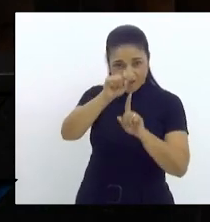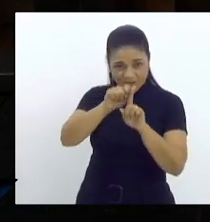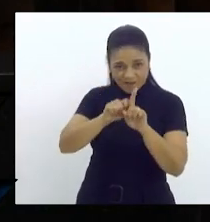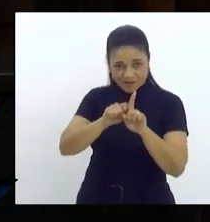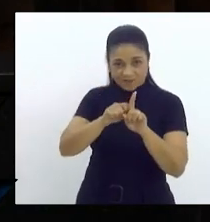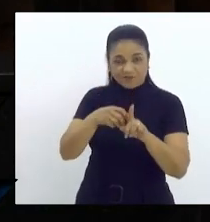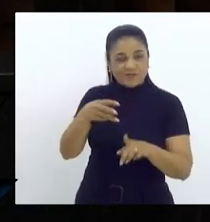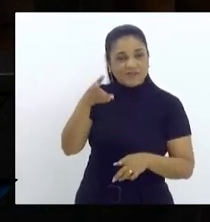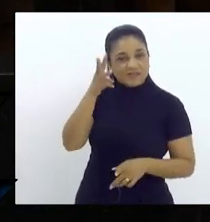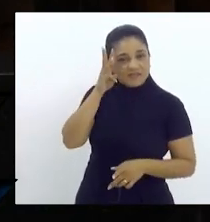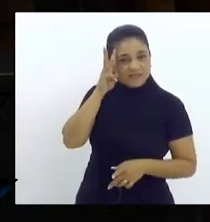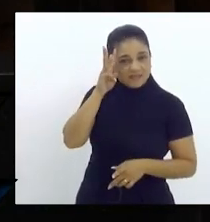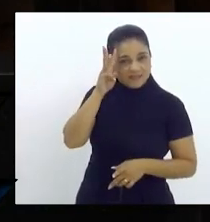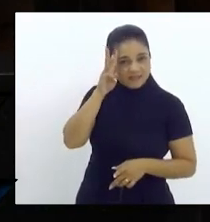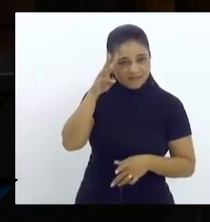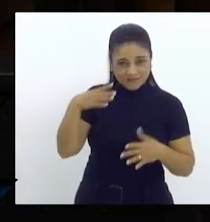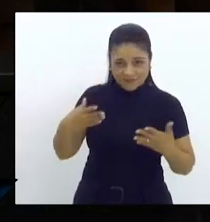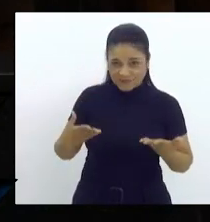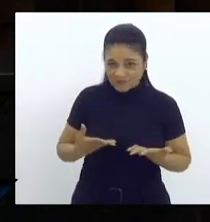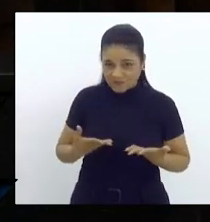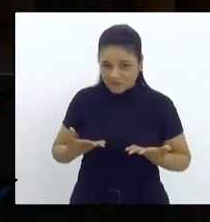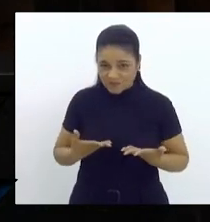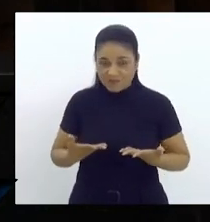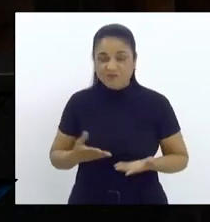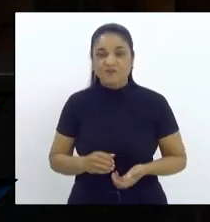nesta terça-feira.